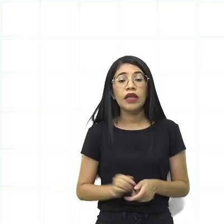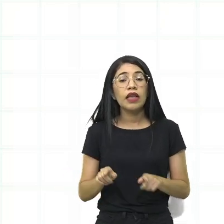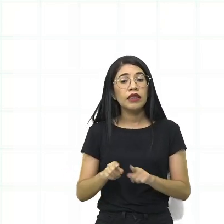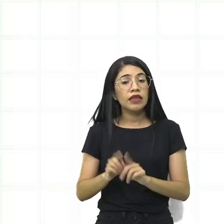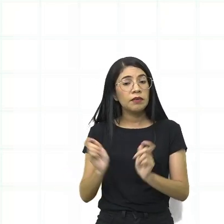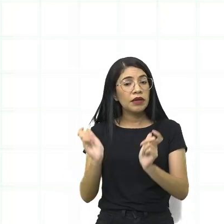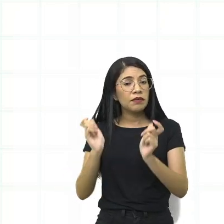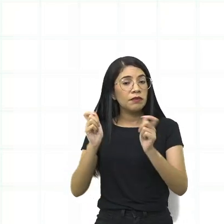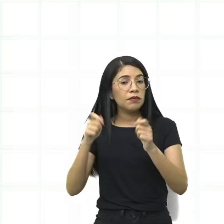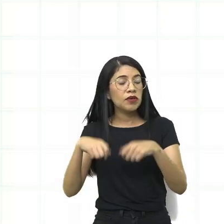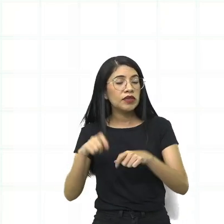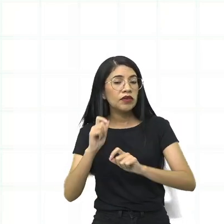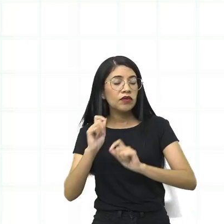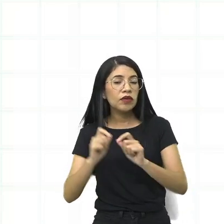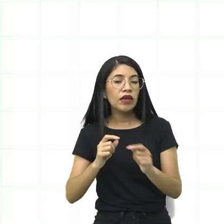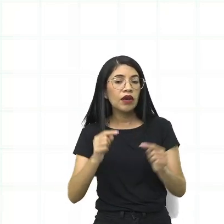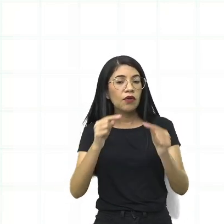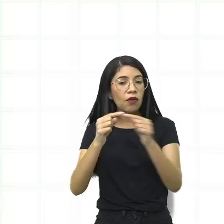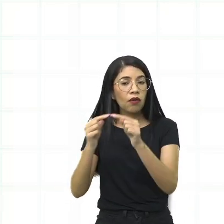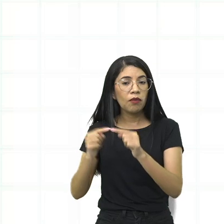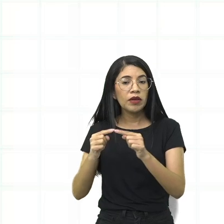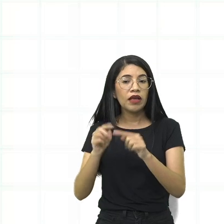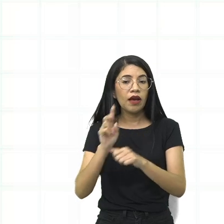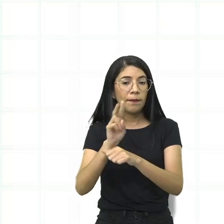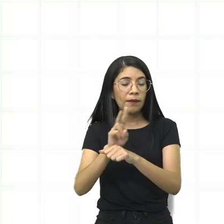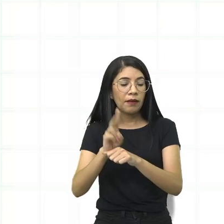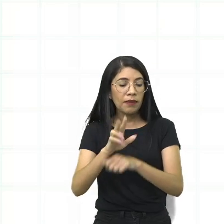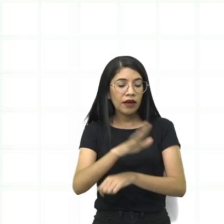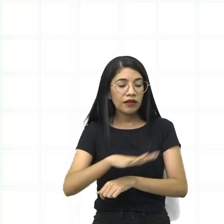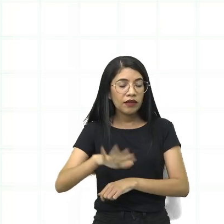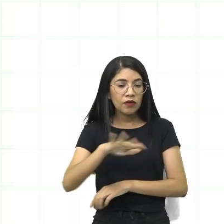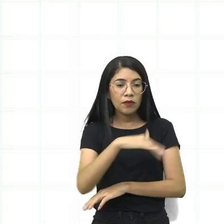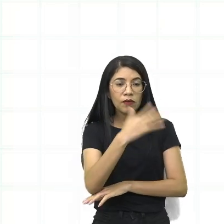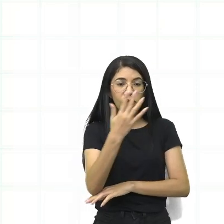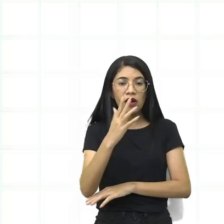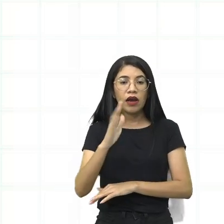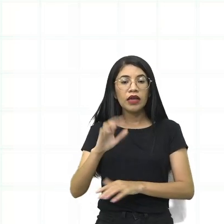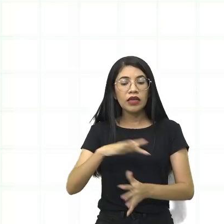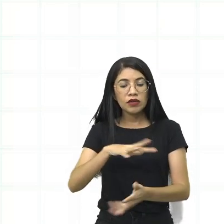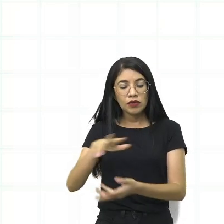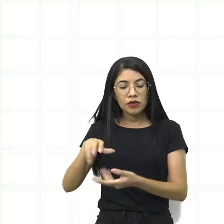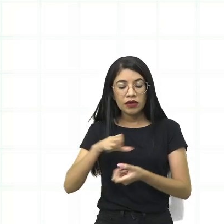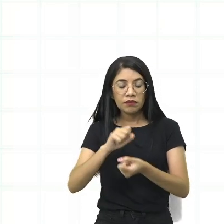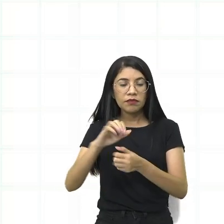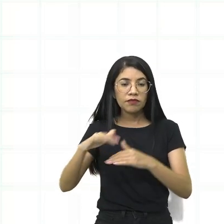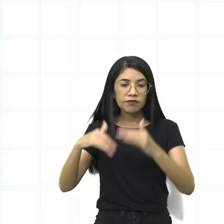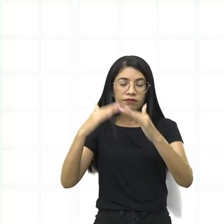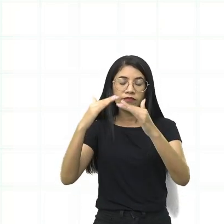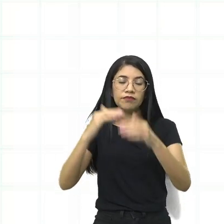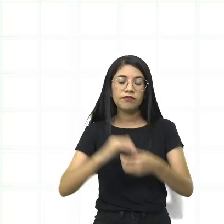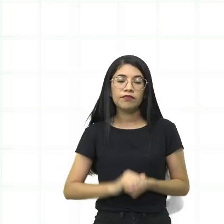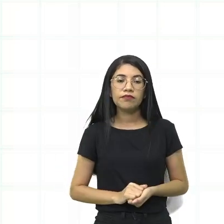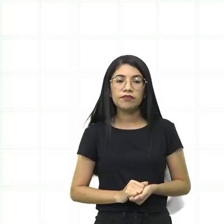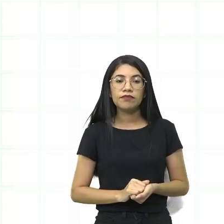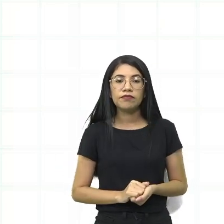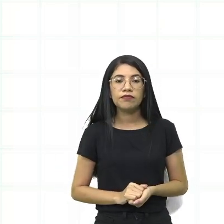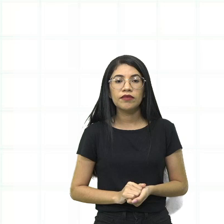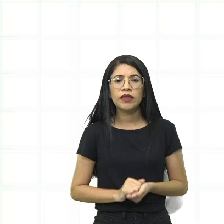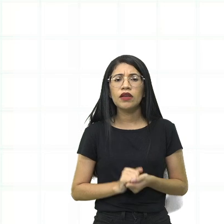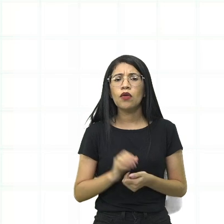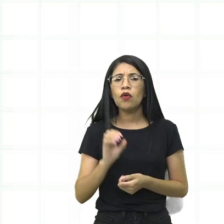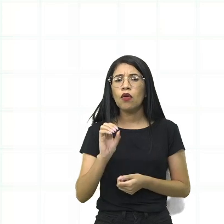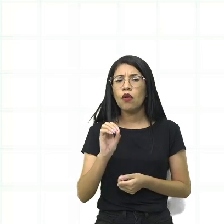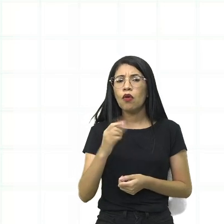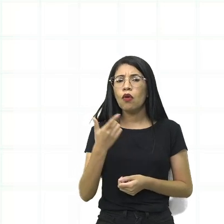possível conciliar a preservação ambiental com o crescimento sustentável. Então aqui, outros